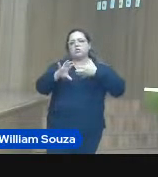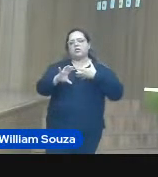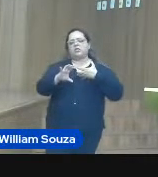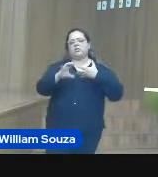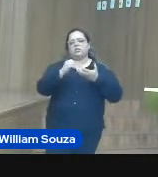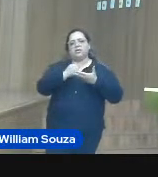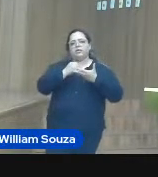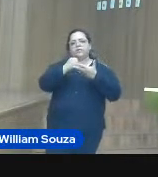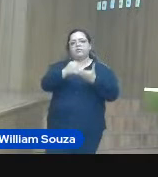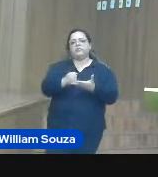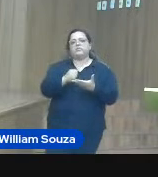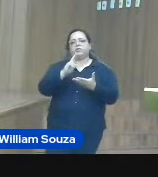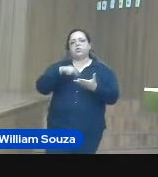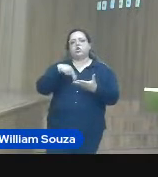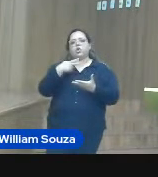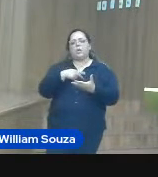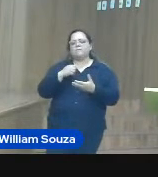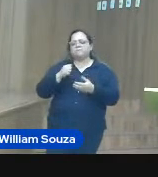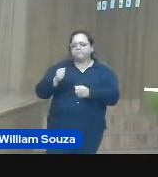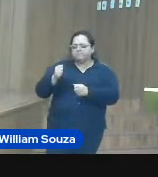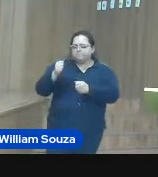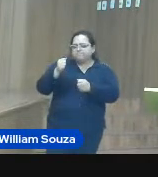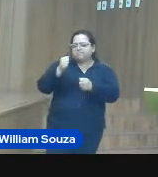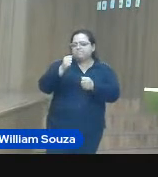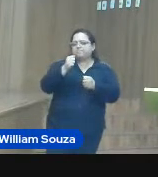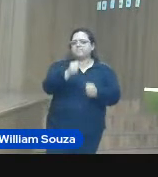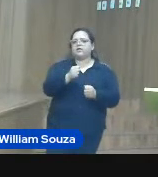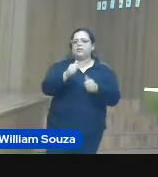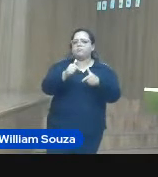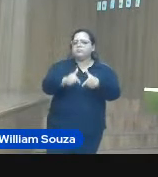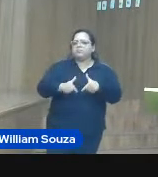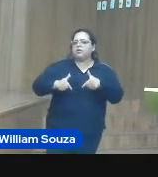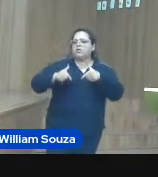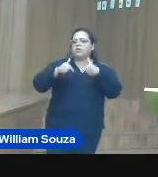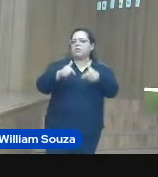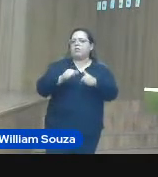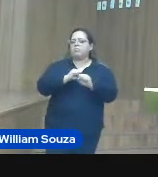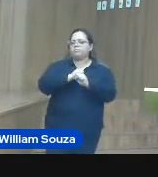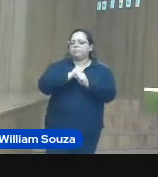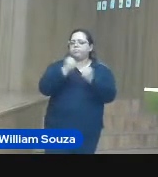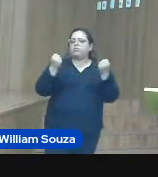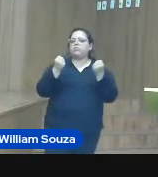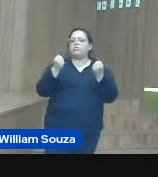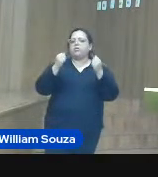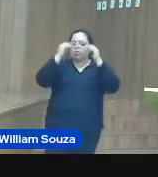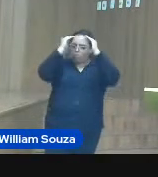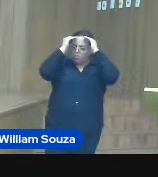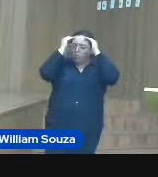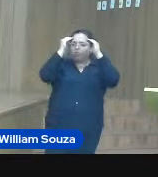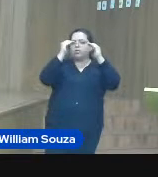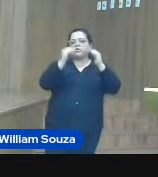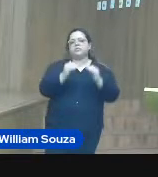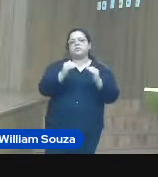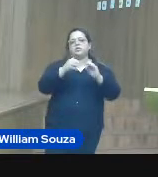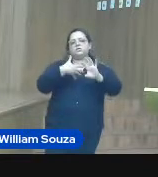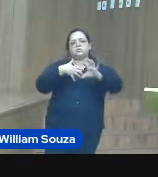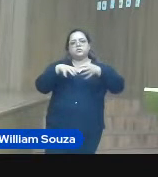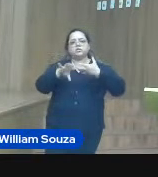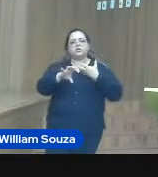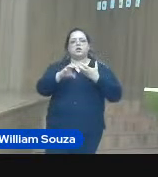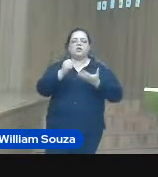A gente vai resistir ao ódio com respeito, solidariedade e